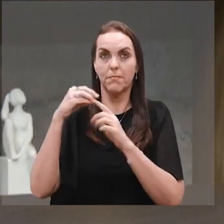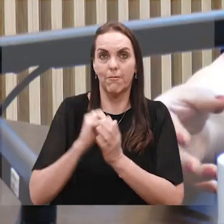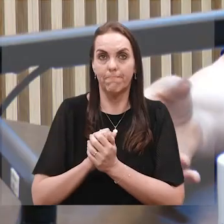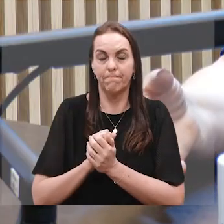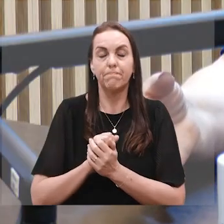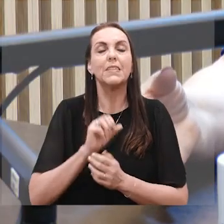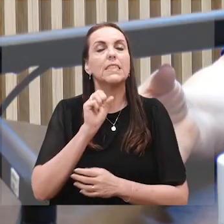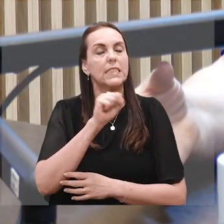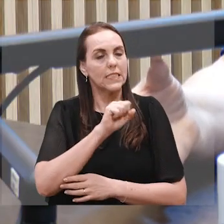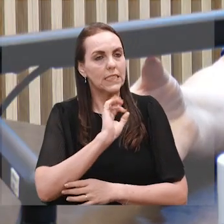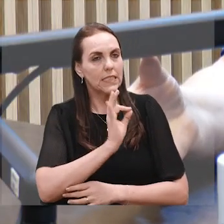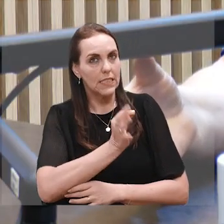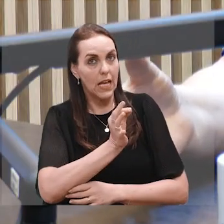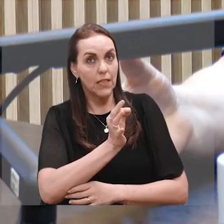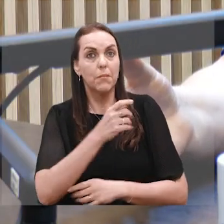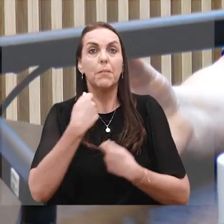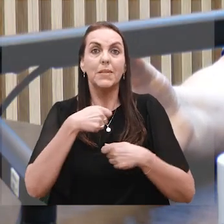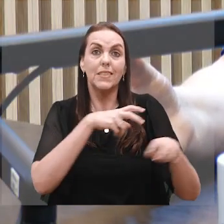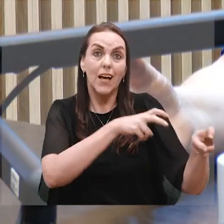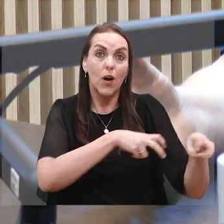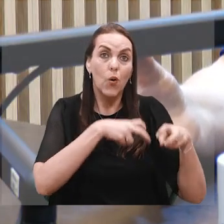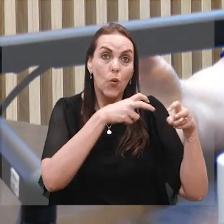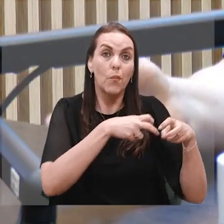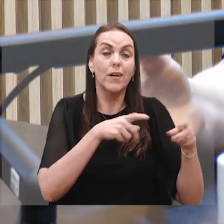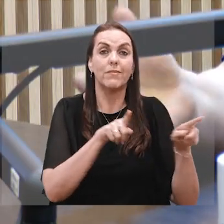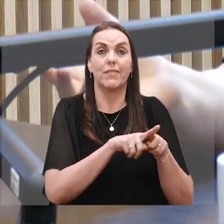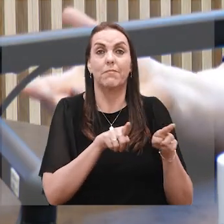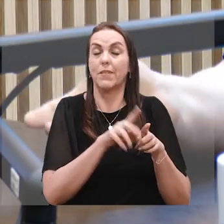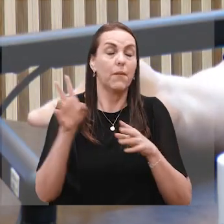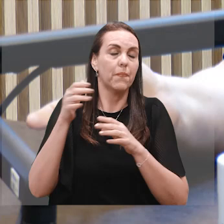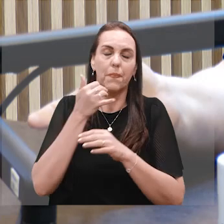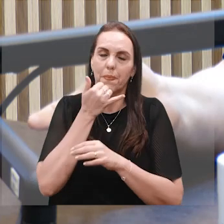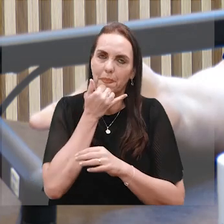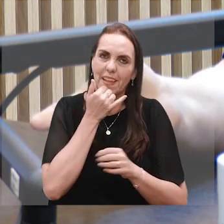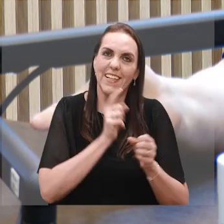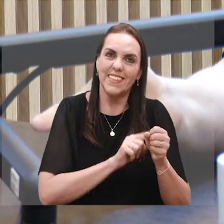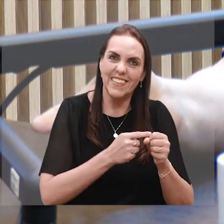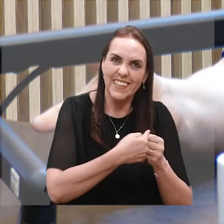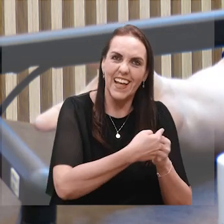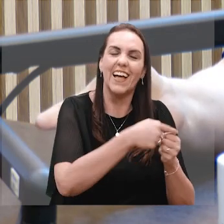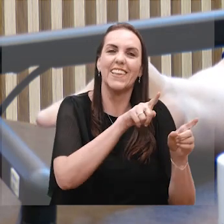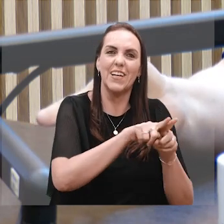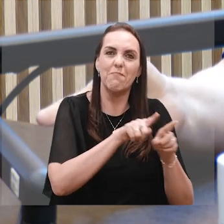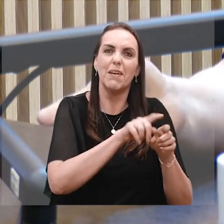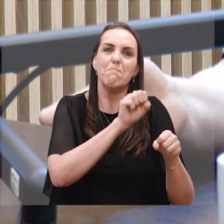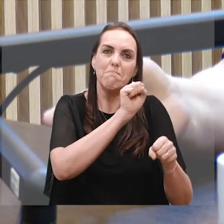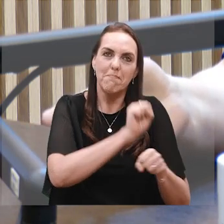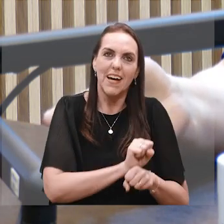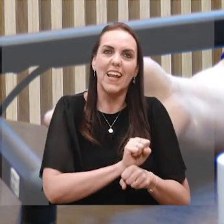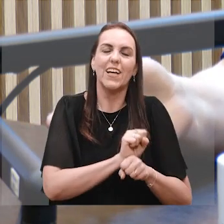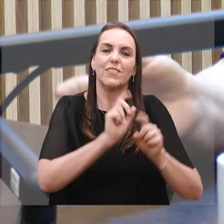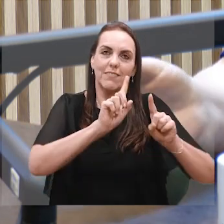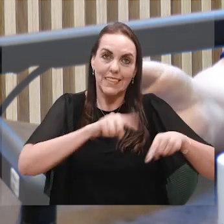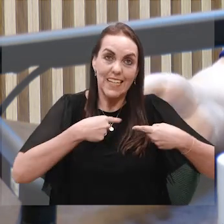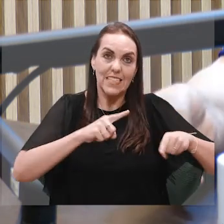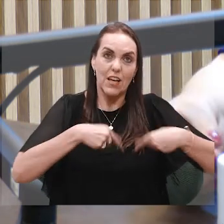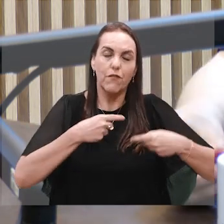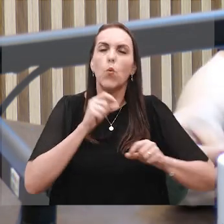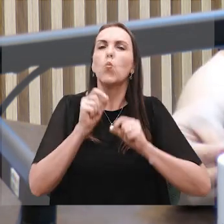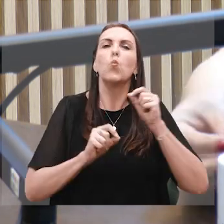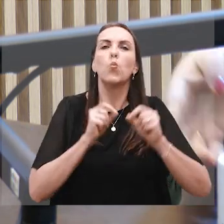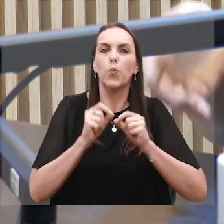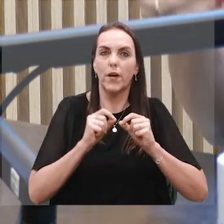Isso, mas a gente precisa desenvolver um núcleo urbano, que há muito tempo está parado. Então, a gente tem alguns desafios, que